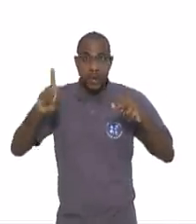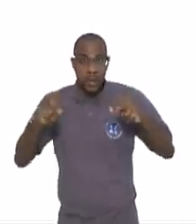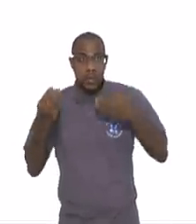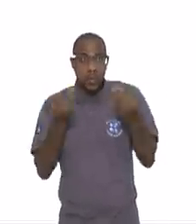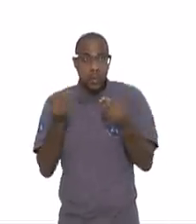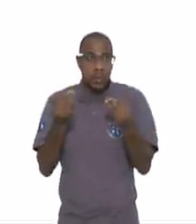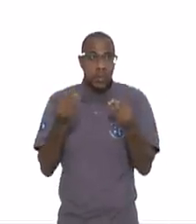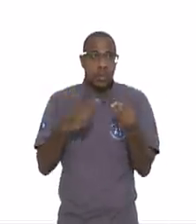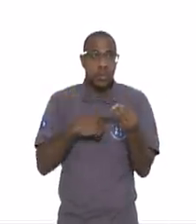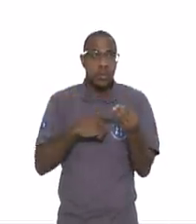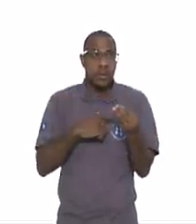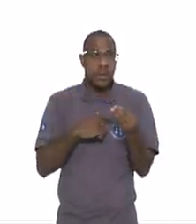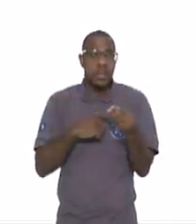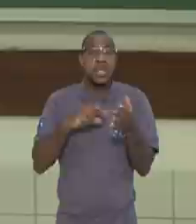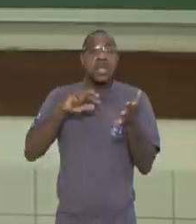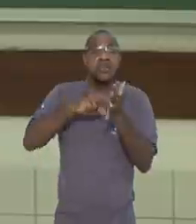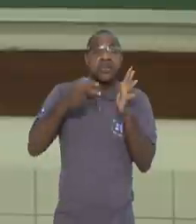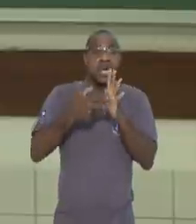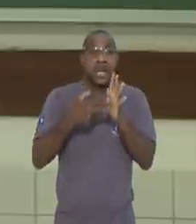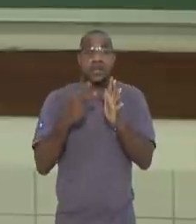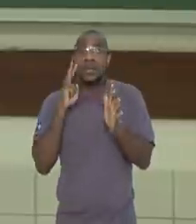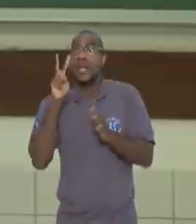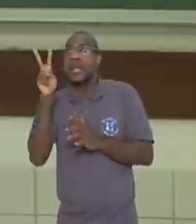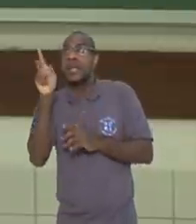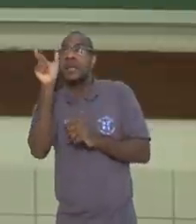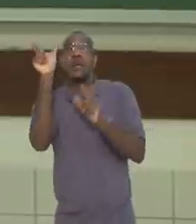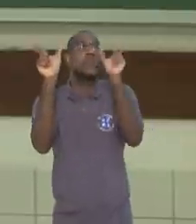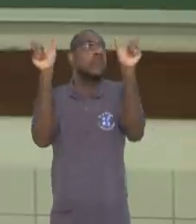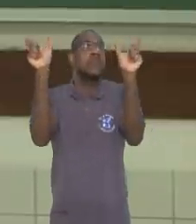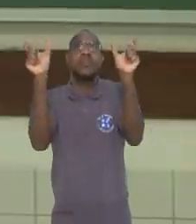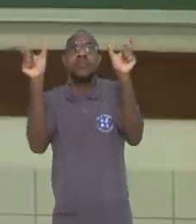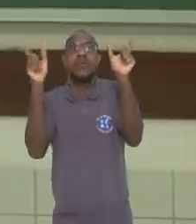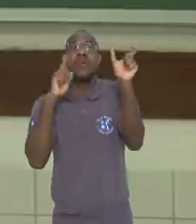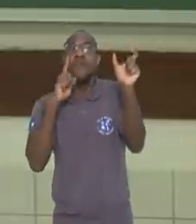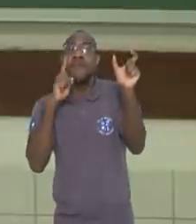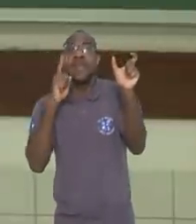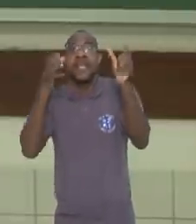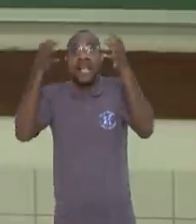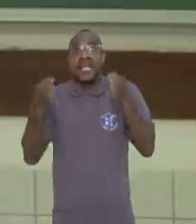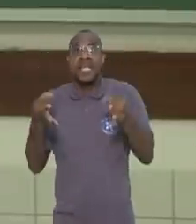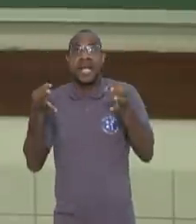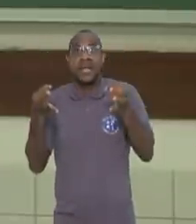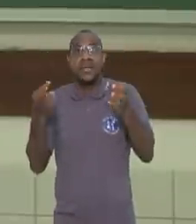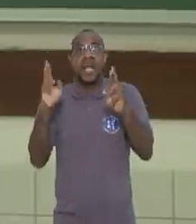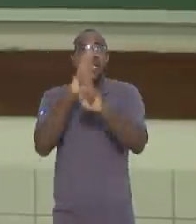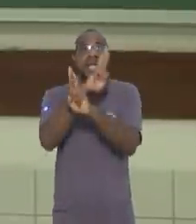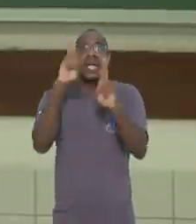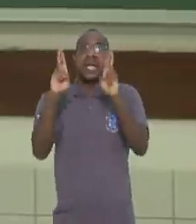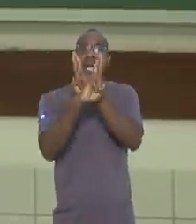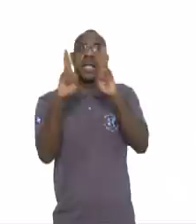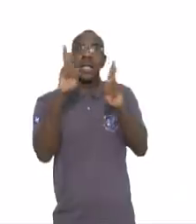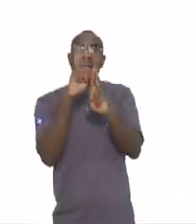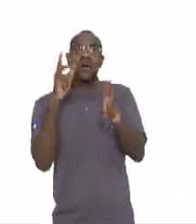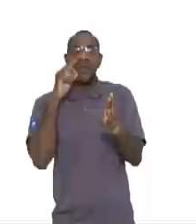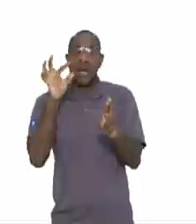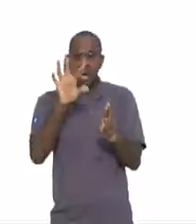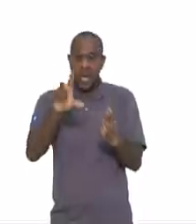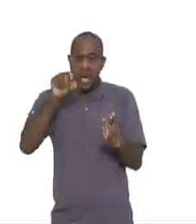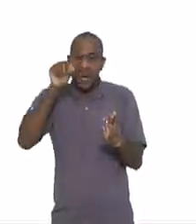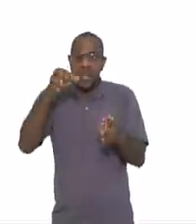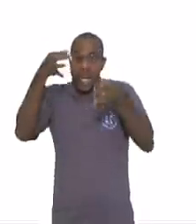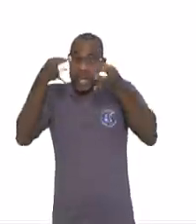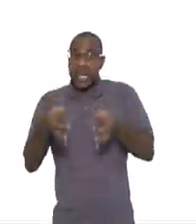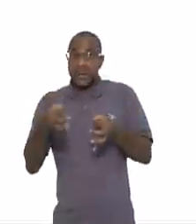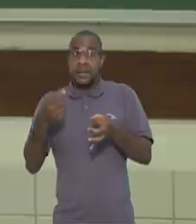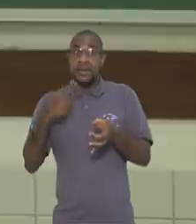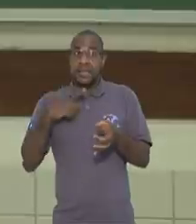um termo e o significado dele. Então, você vai ver se está certa essa relação e anotar para mim aqui qual é a alternativa correta. Tá? Na volta, a gente lê